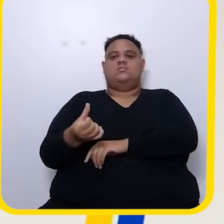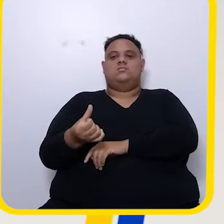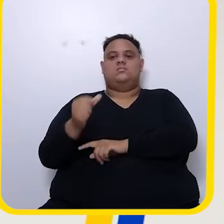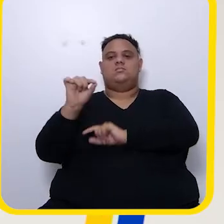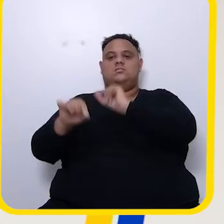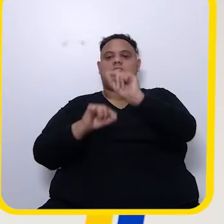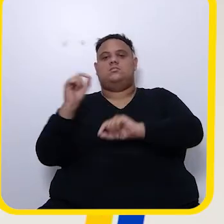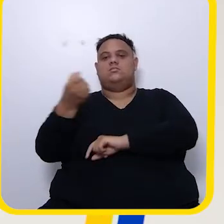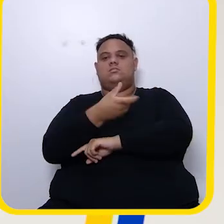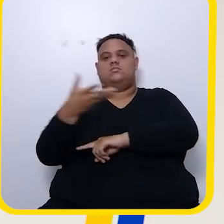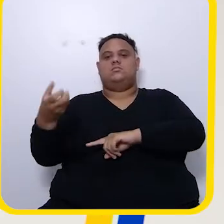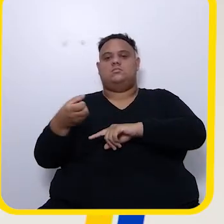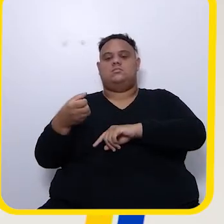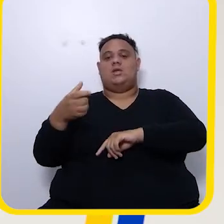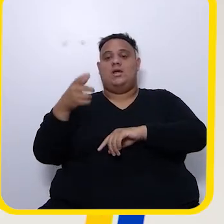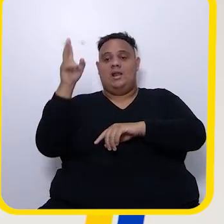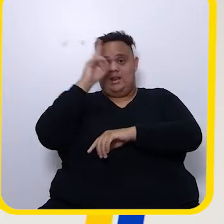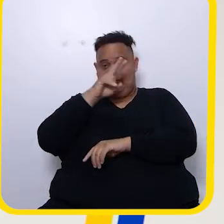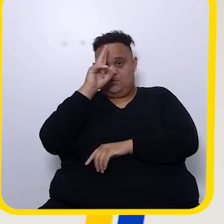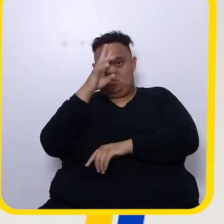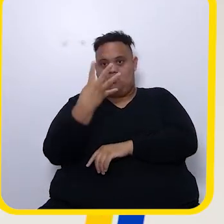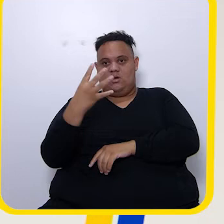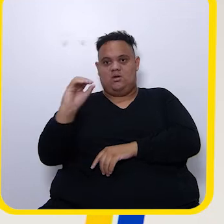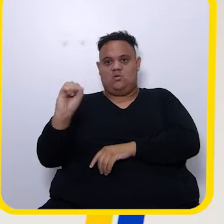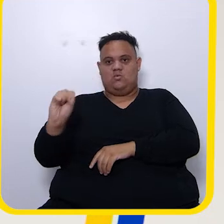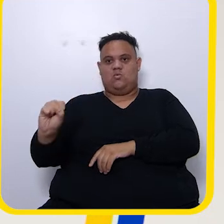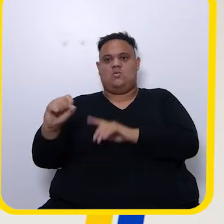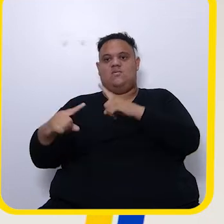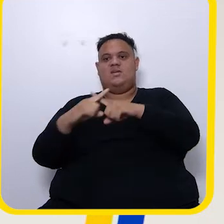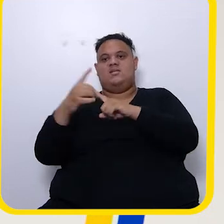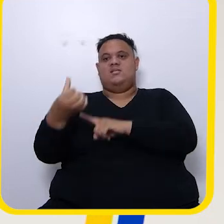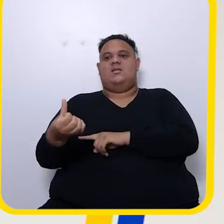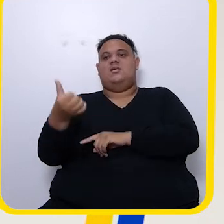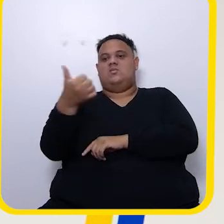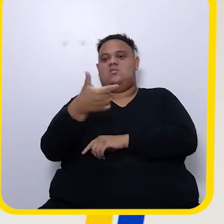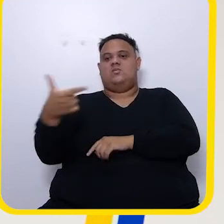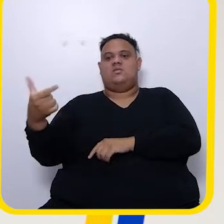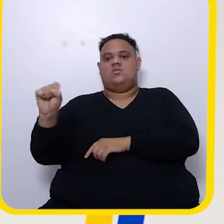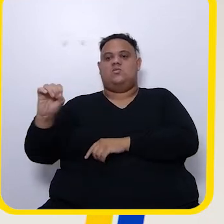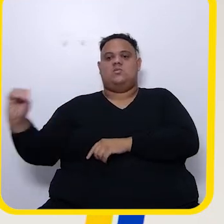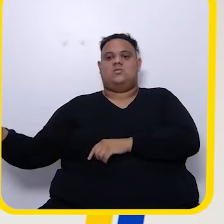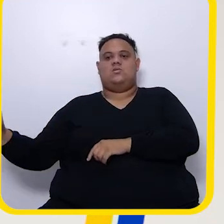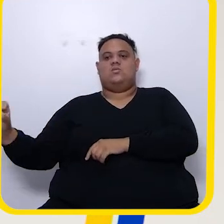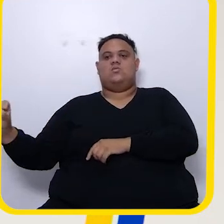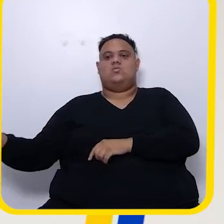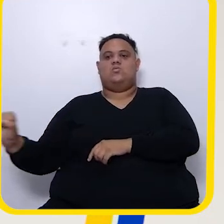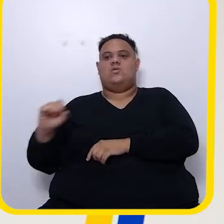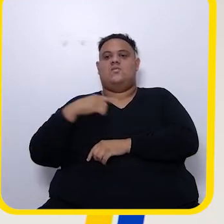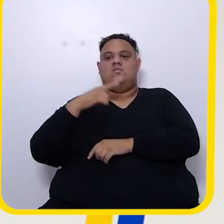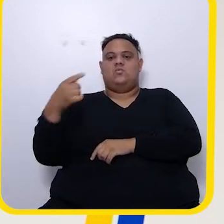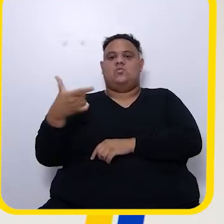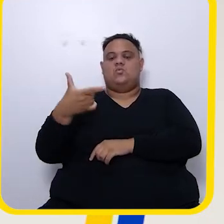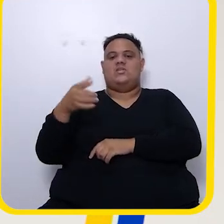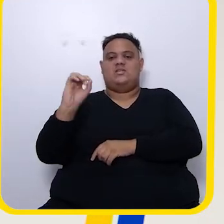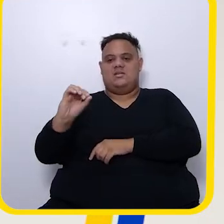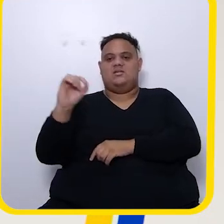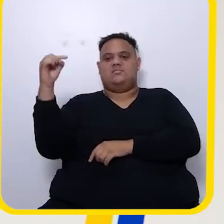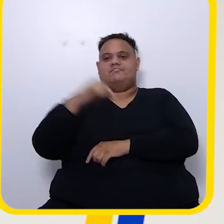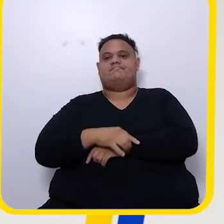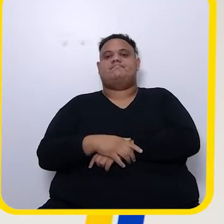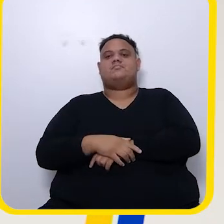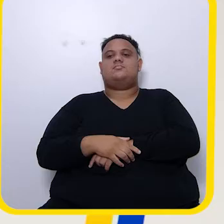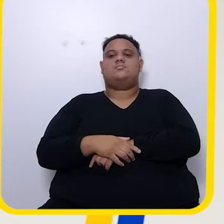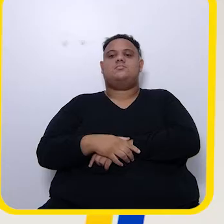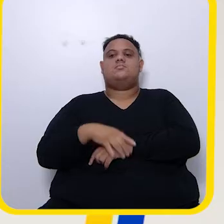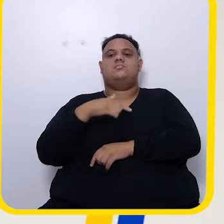aí, ó, lembrando a dica, 48 vezes 6 dá 288. E aí, você acrescenta esses dois zeros aqui. Lá no